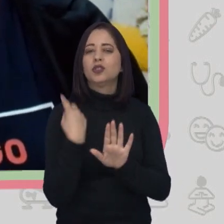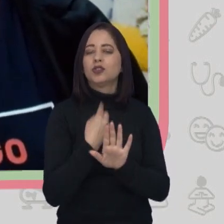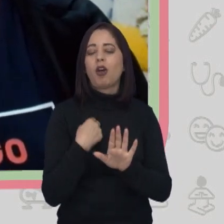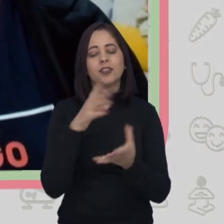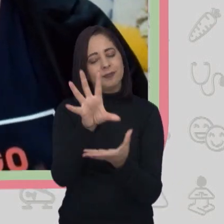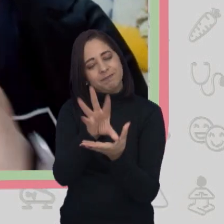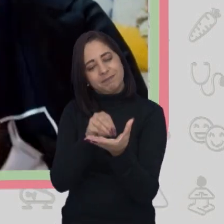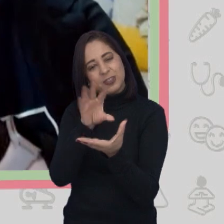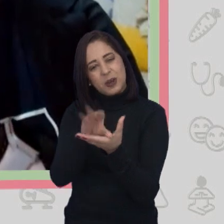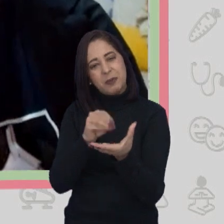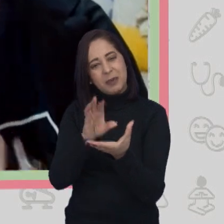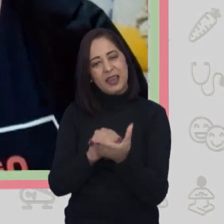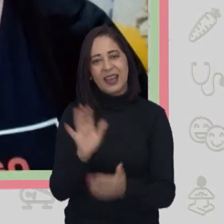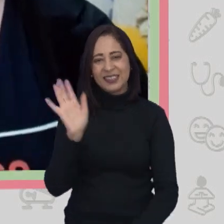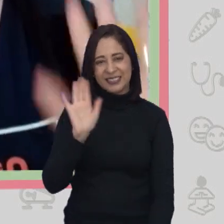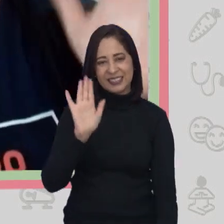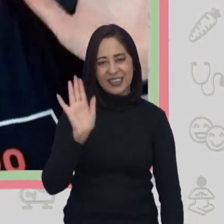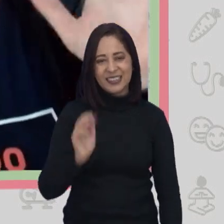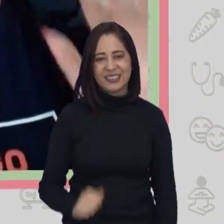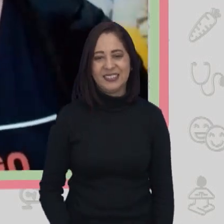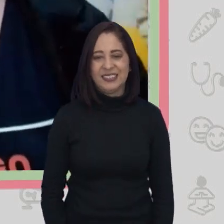espelhar. Até uma próxima.